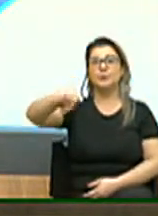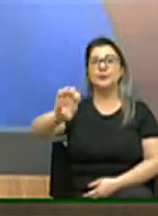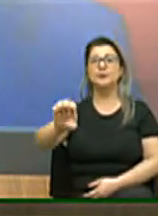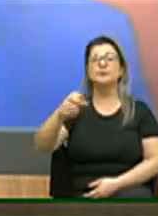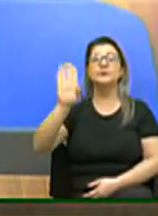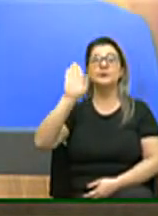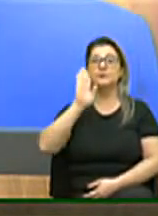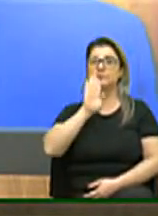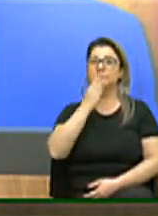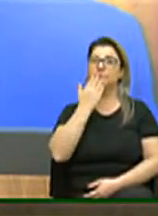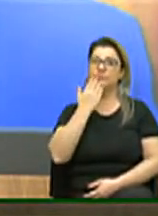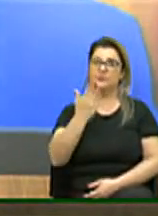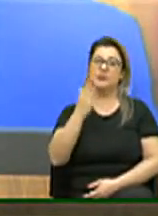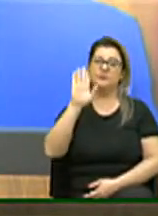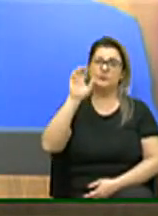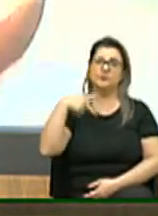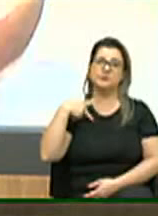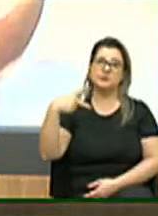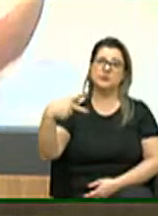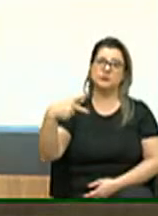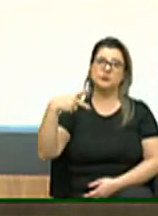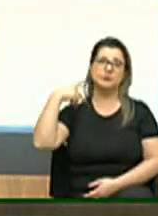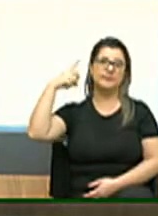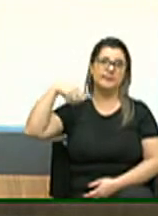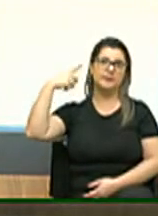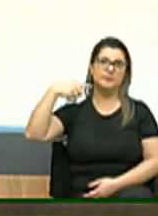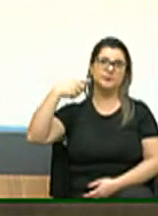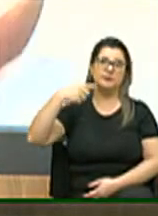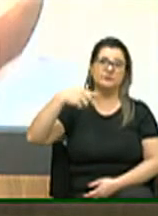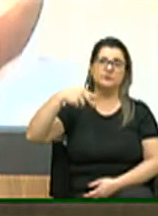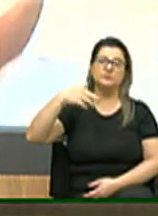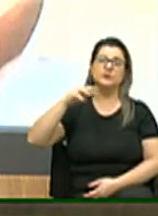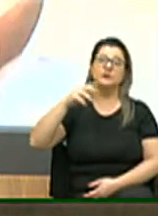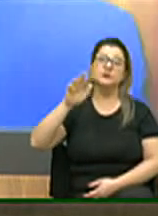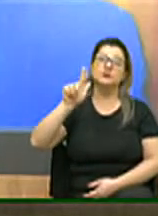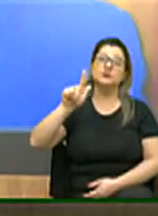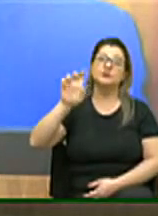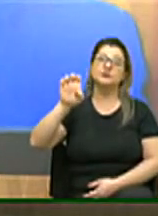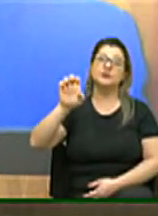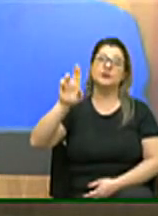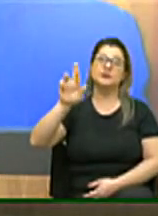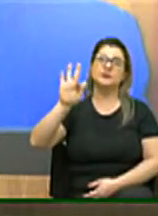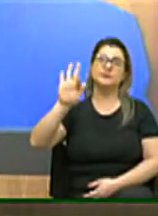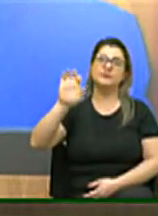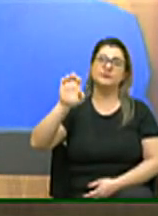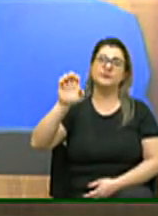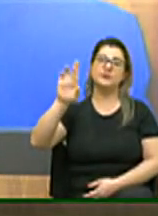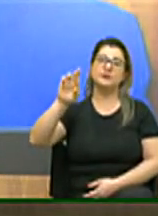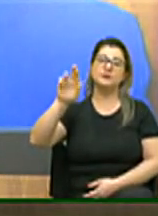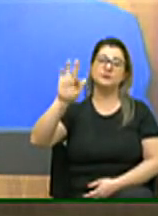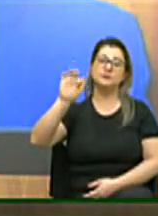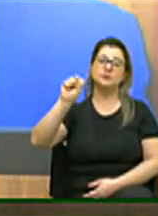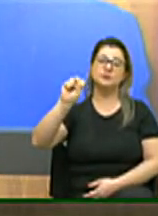presidente. Deputado Jefferson Fernandes? Voto favorável.